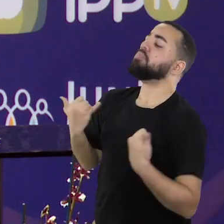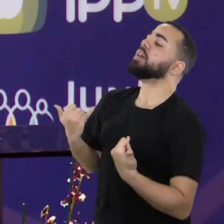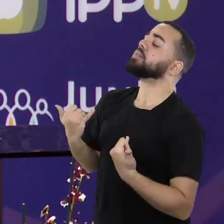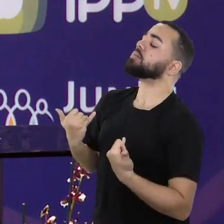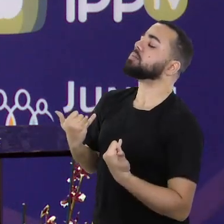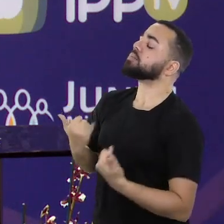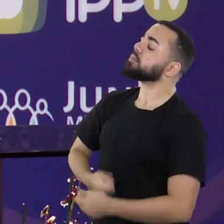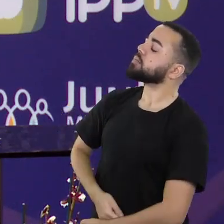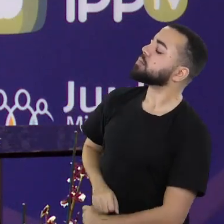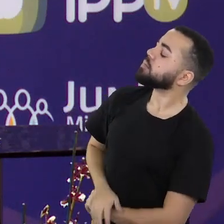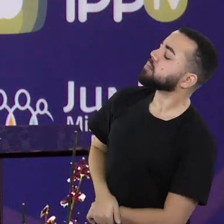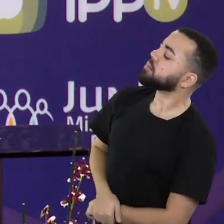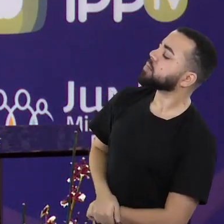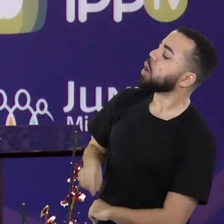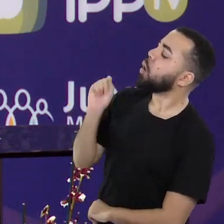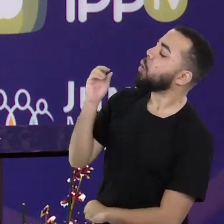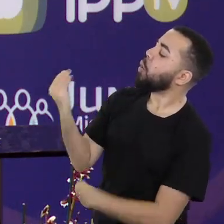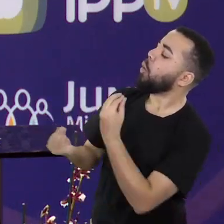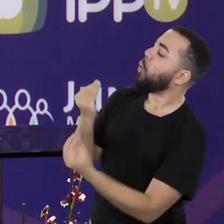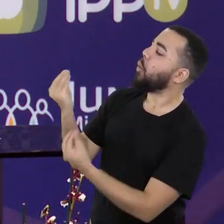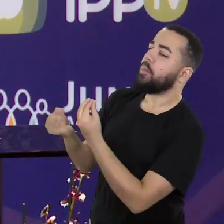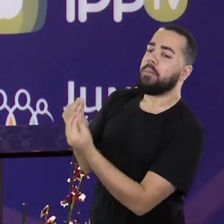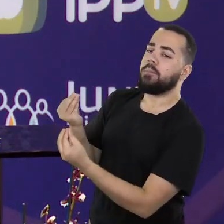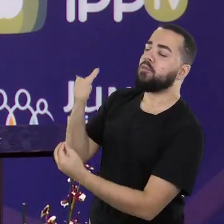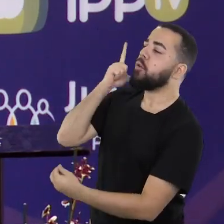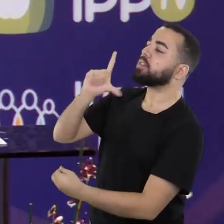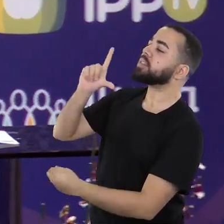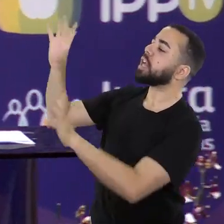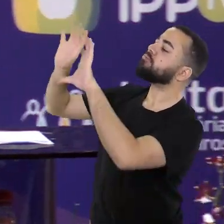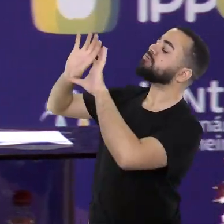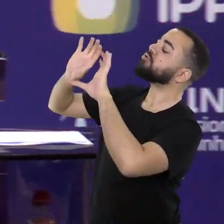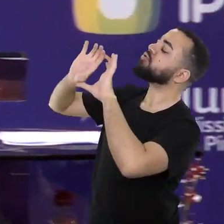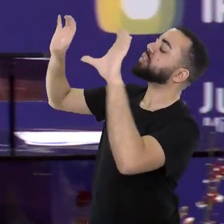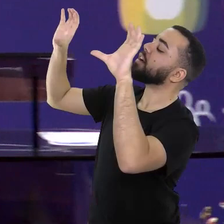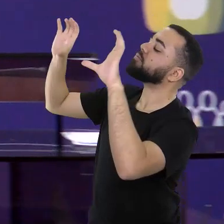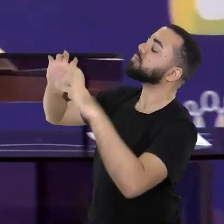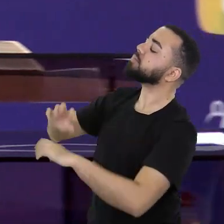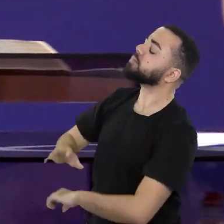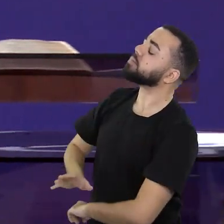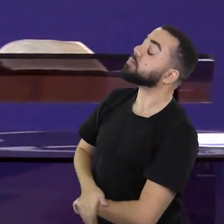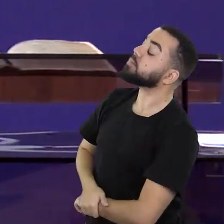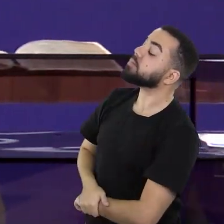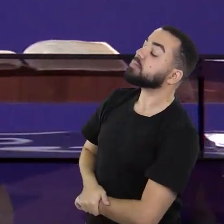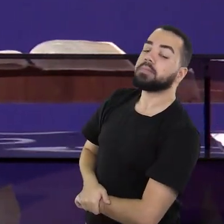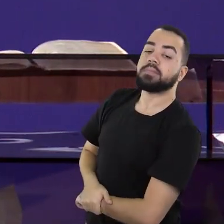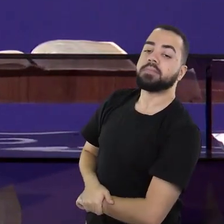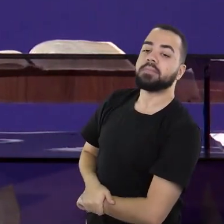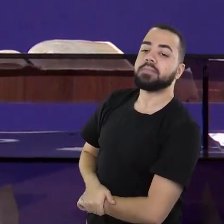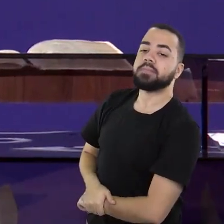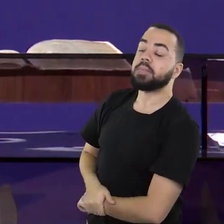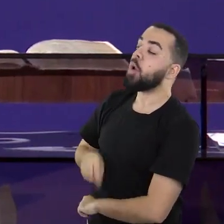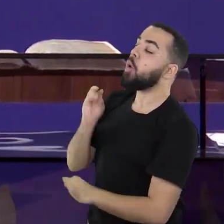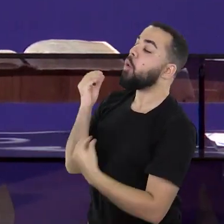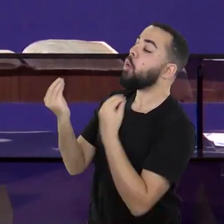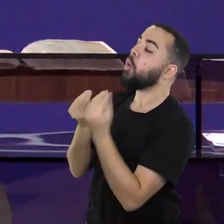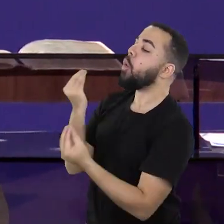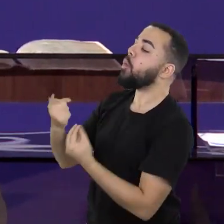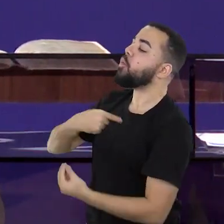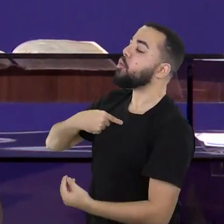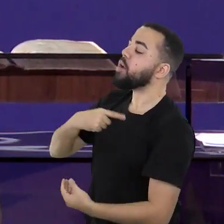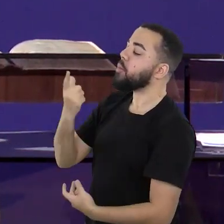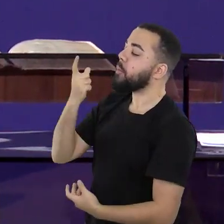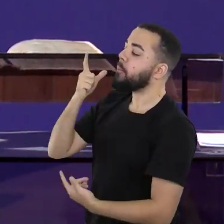eterna? Que farei para ter o céu? Que farei para ser identificado como alguém salvo,